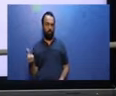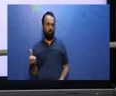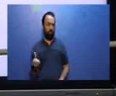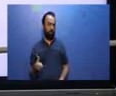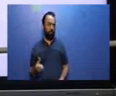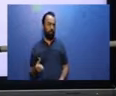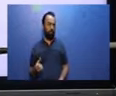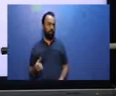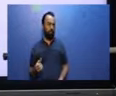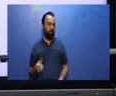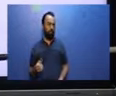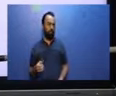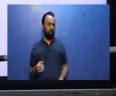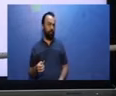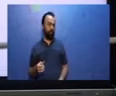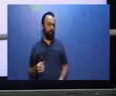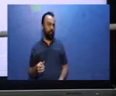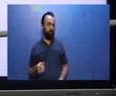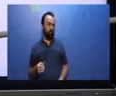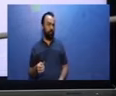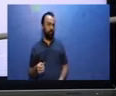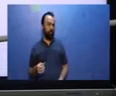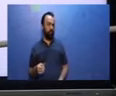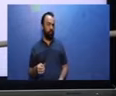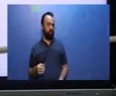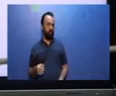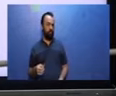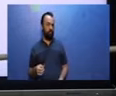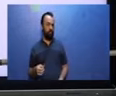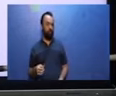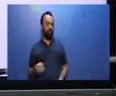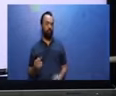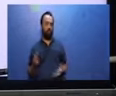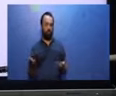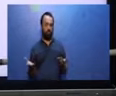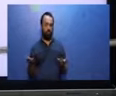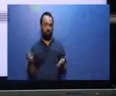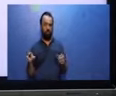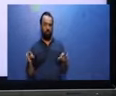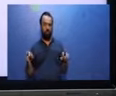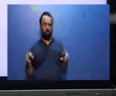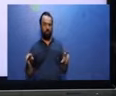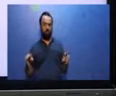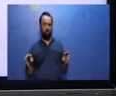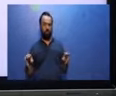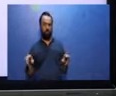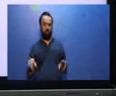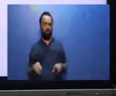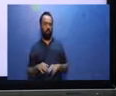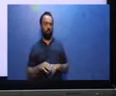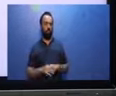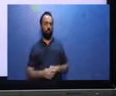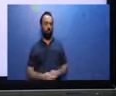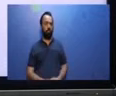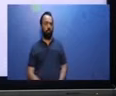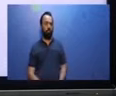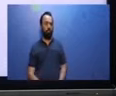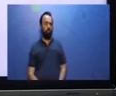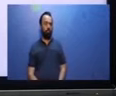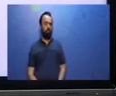6 então agora nós temos as mesmas quantidades de reagentes e produtos então assim fazemos